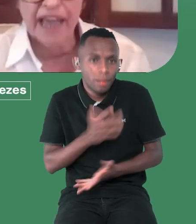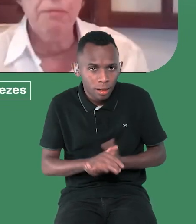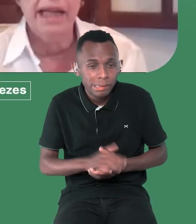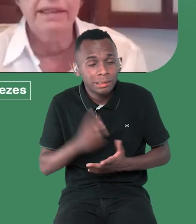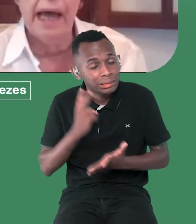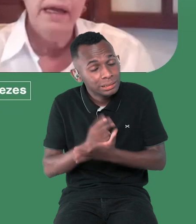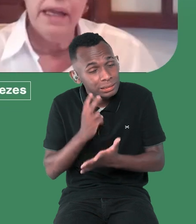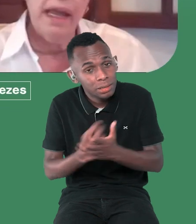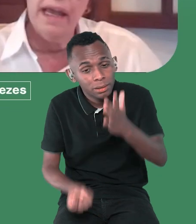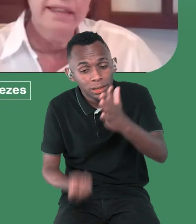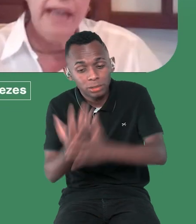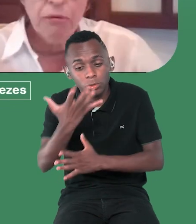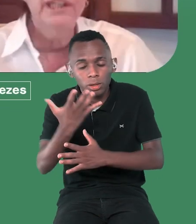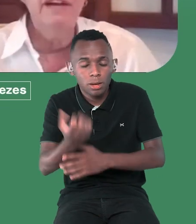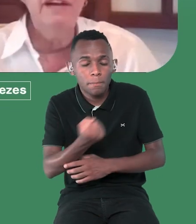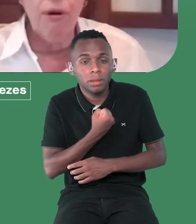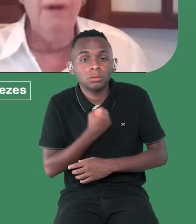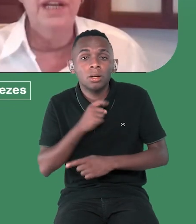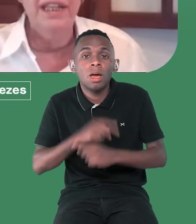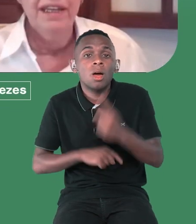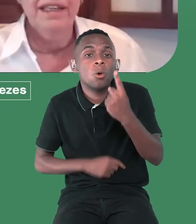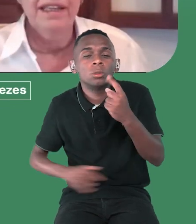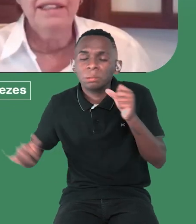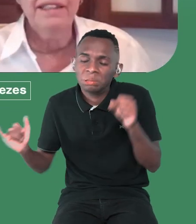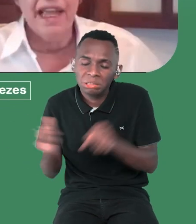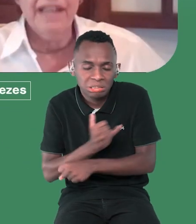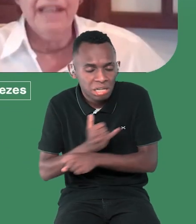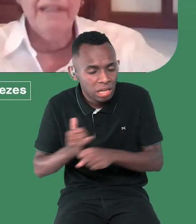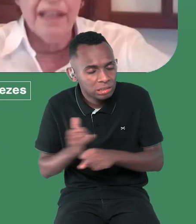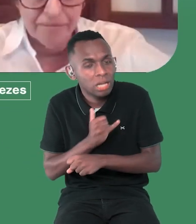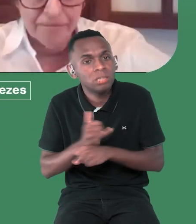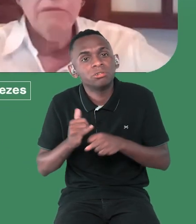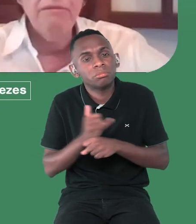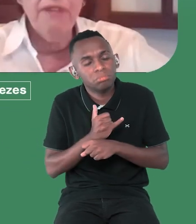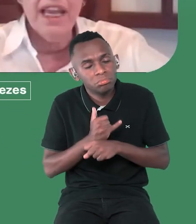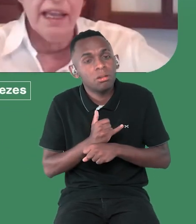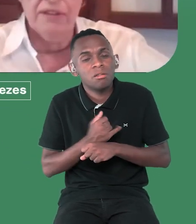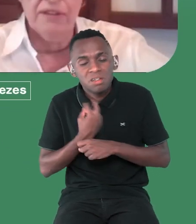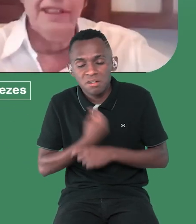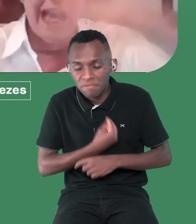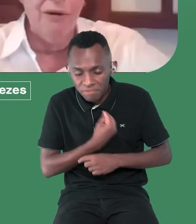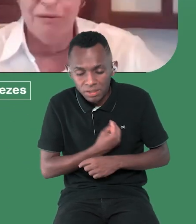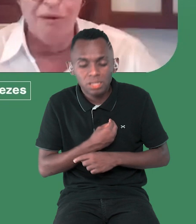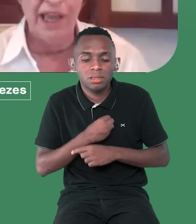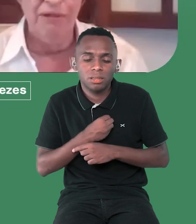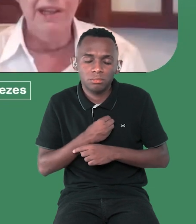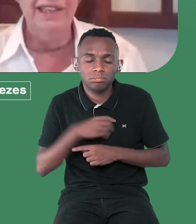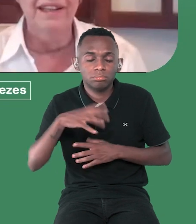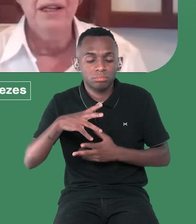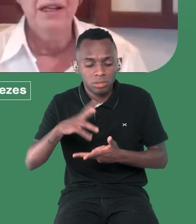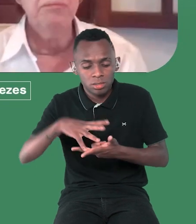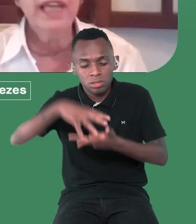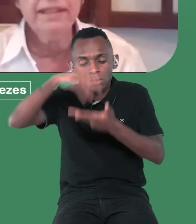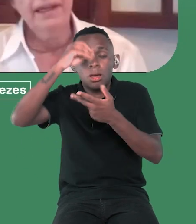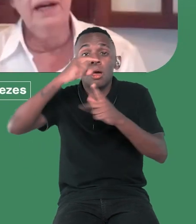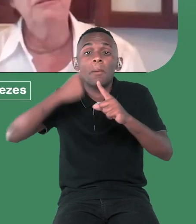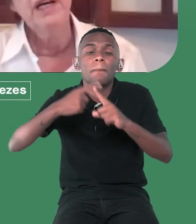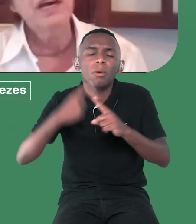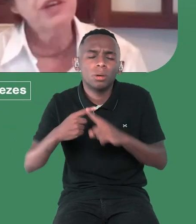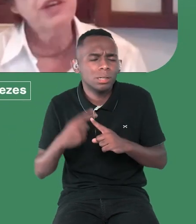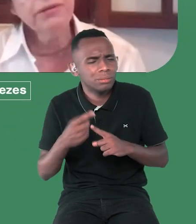né? E hoje já tá havendo uma força maior nessa percepção de como o